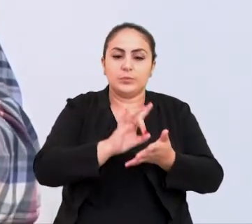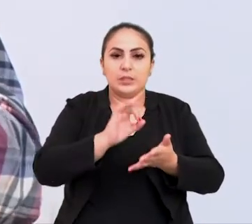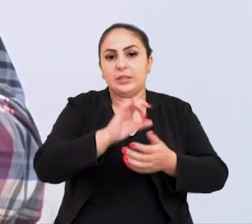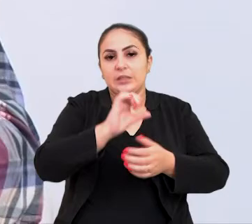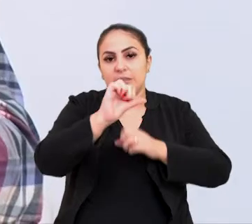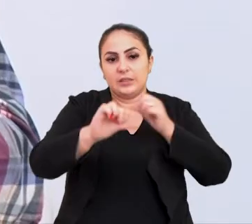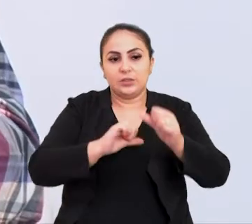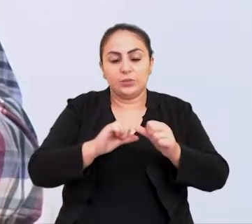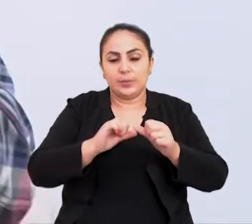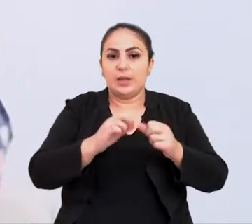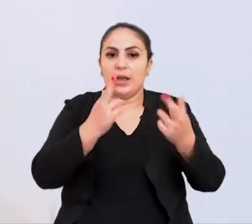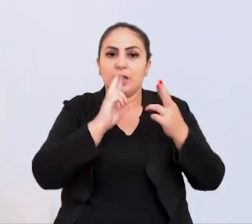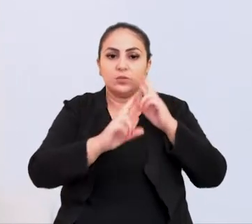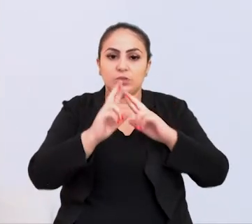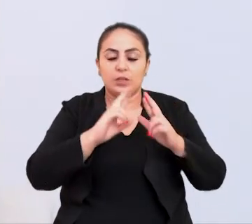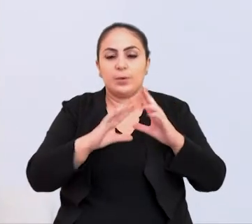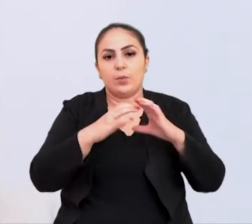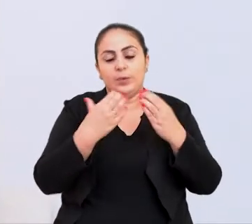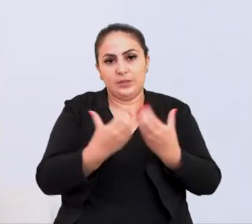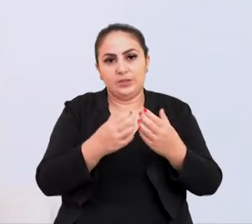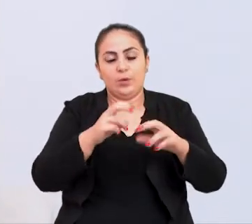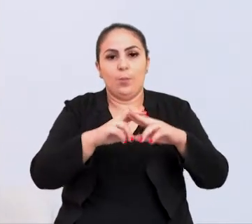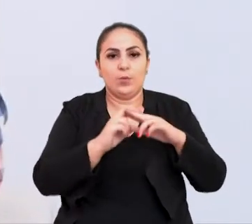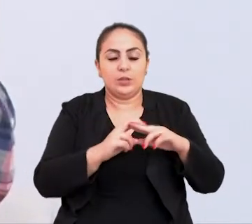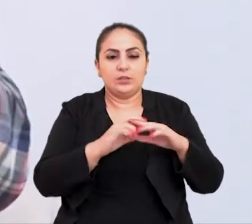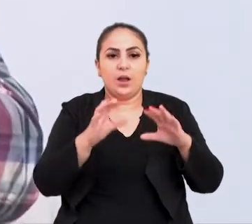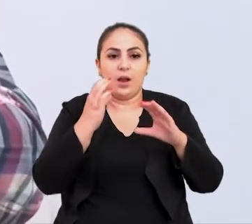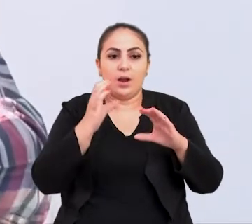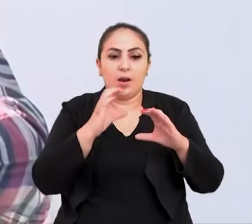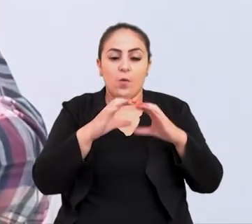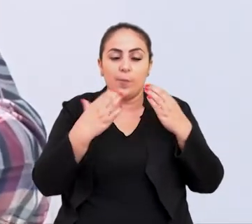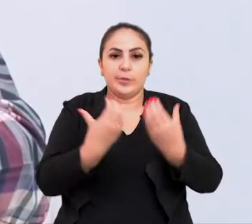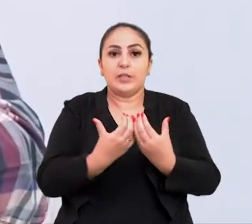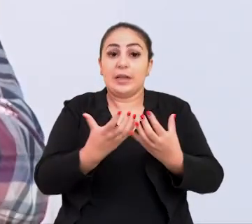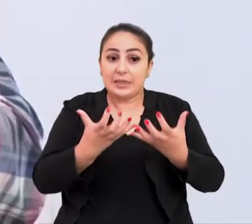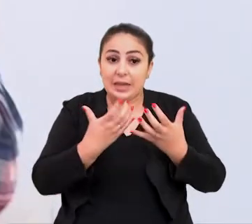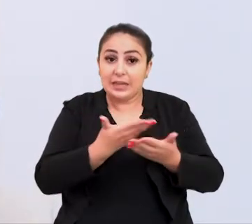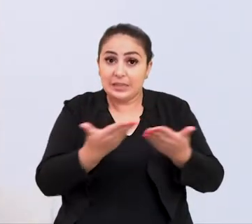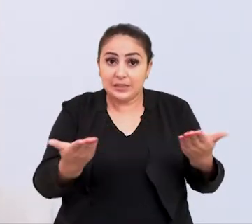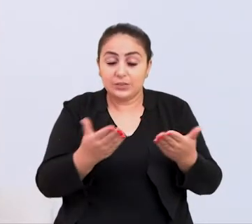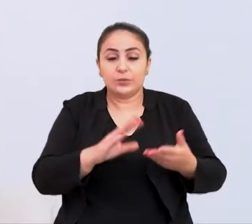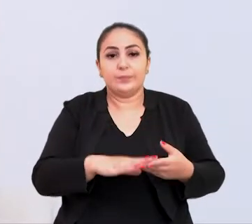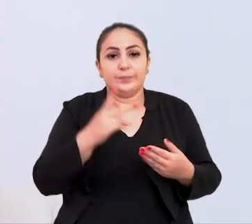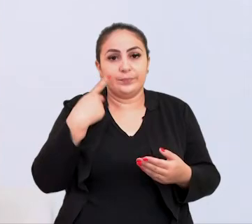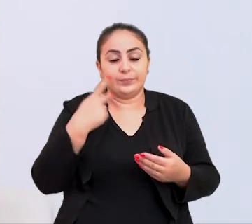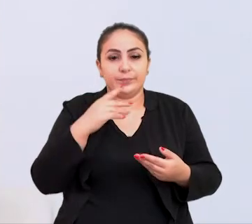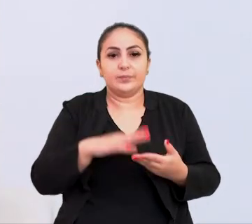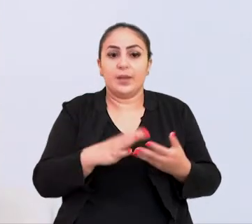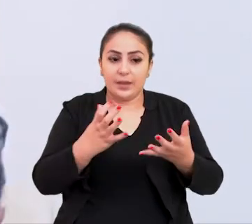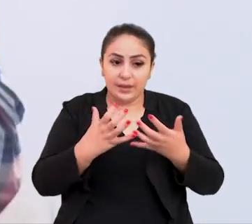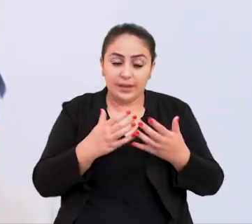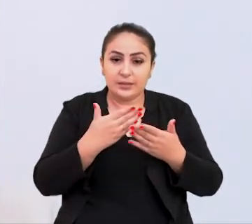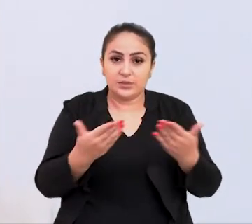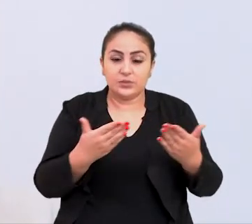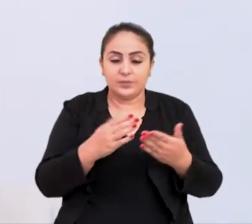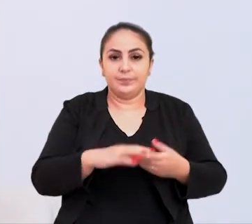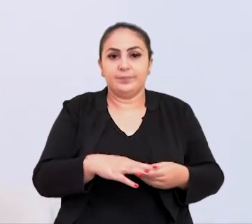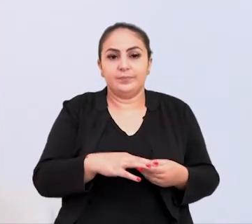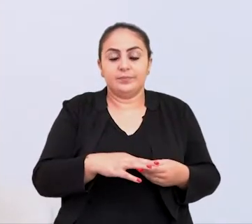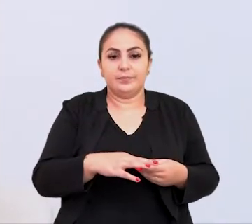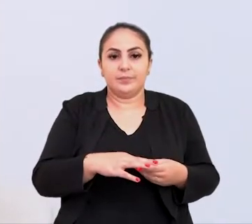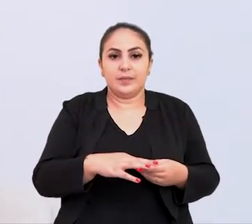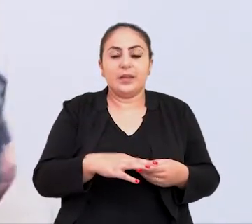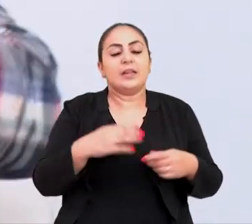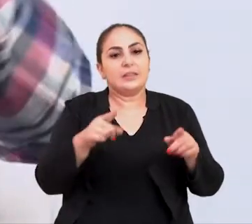sólido que se transforme em resultado para a comunidade. A comunidade quer isso dos parlamentares, ela quer isso dessa